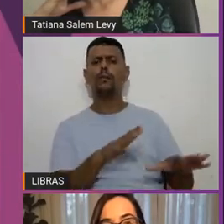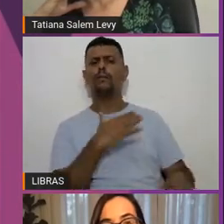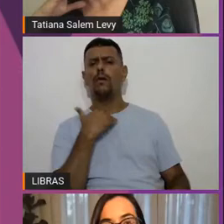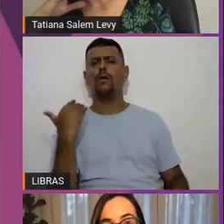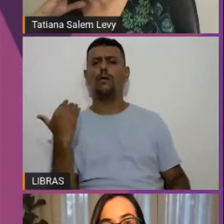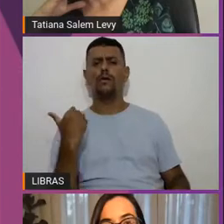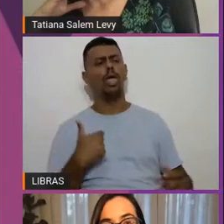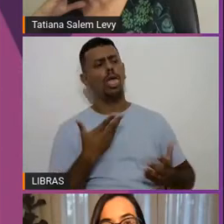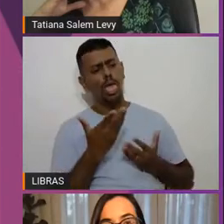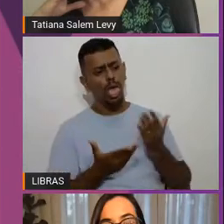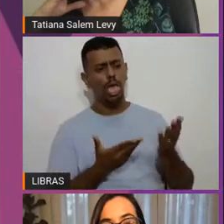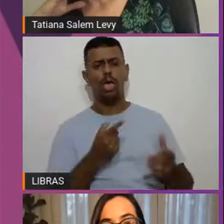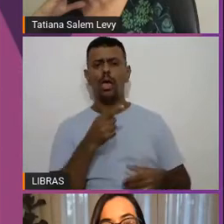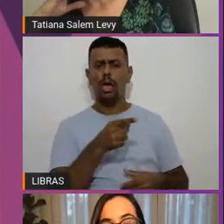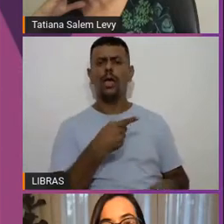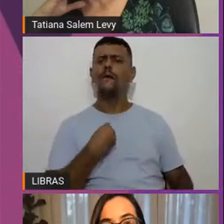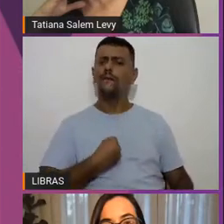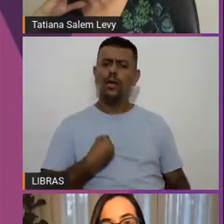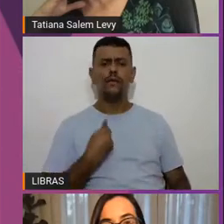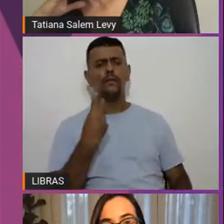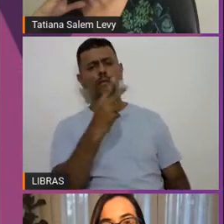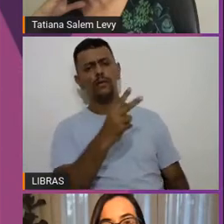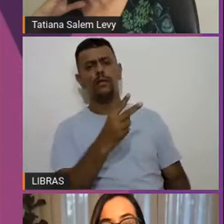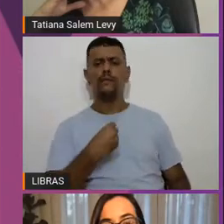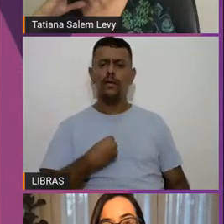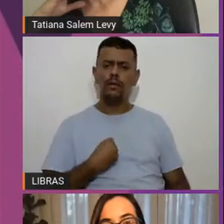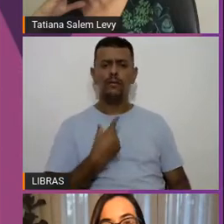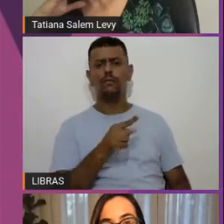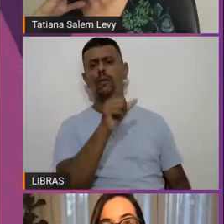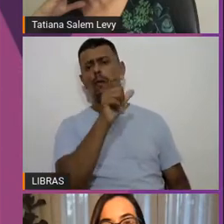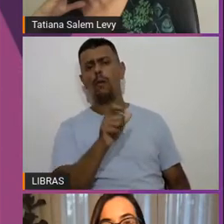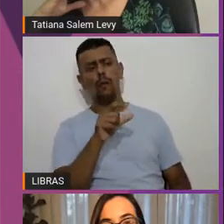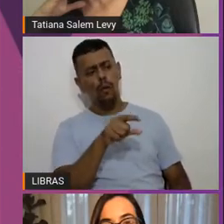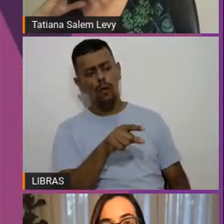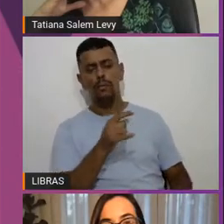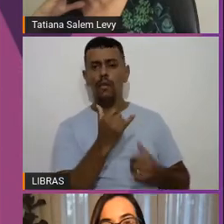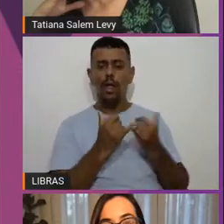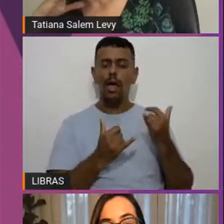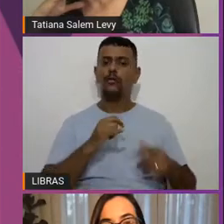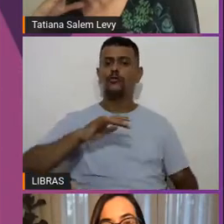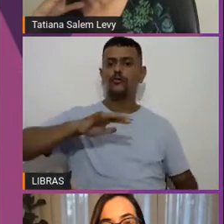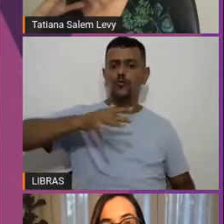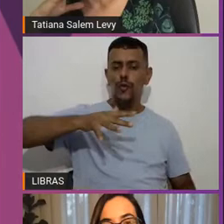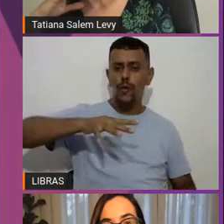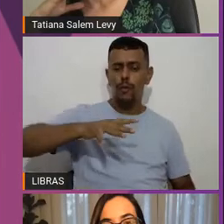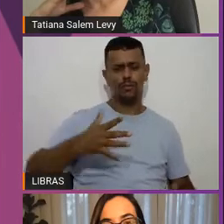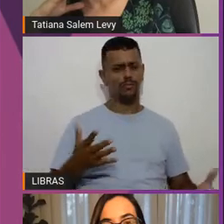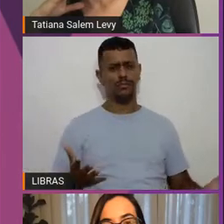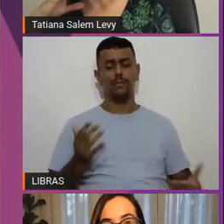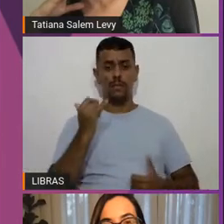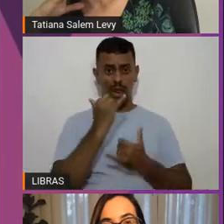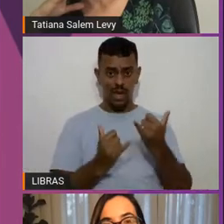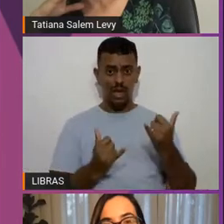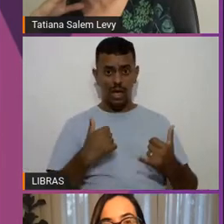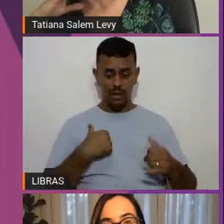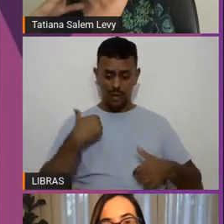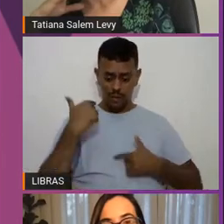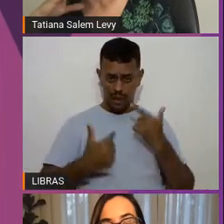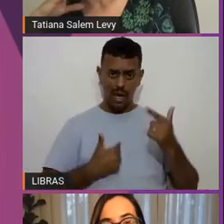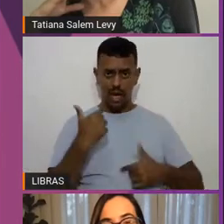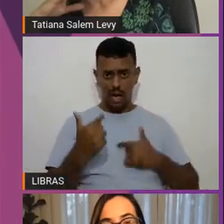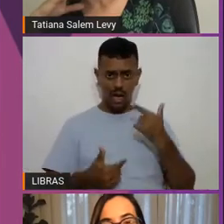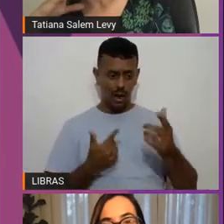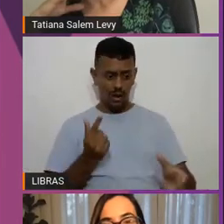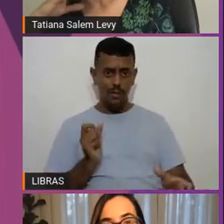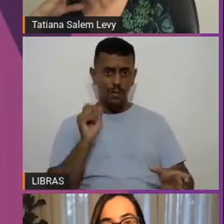outro vídeo uma sombra de um outro eu falo a gente planta na paisagem de outra pessoa na passagem